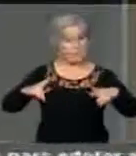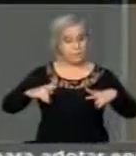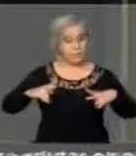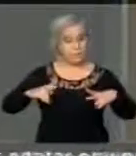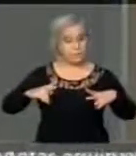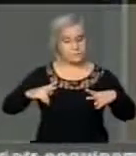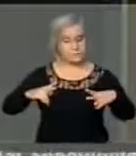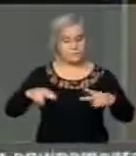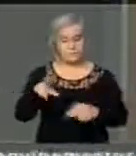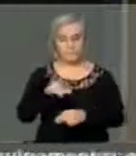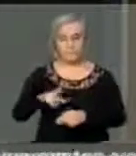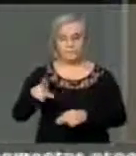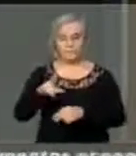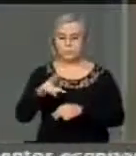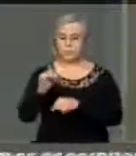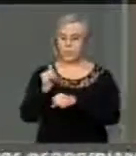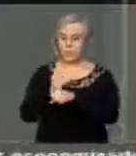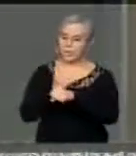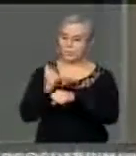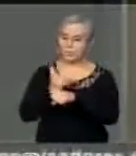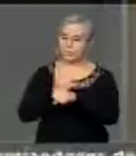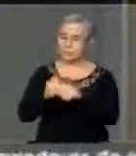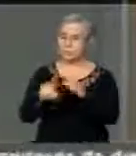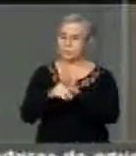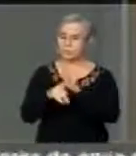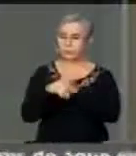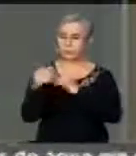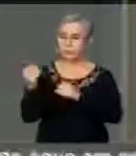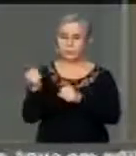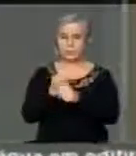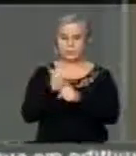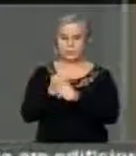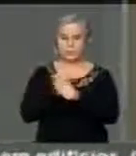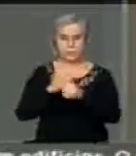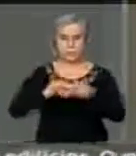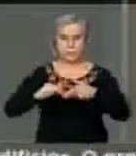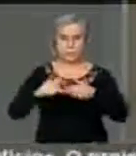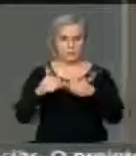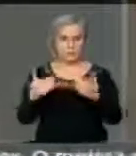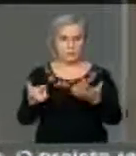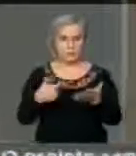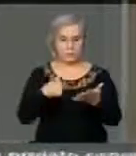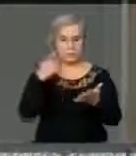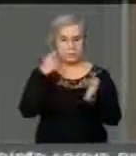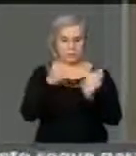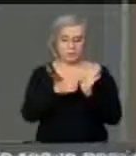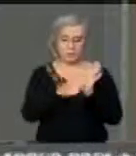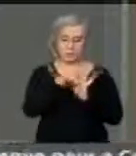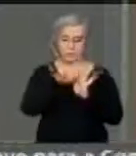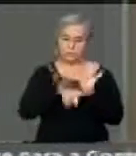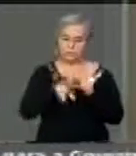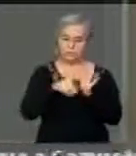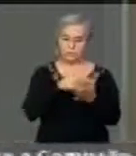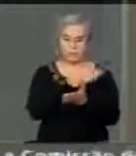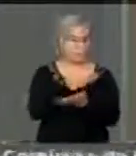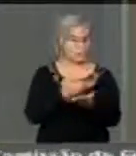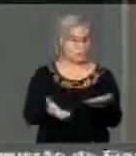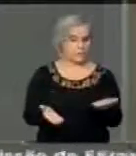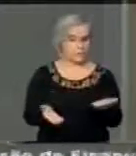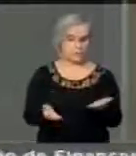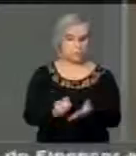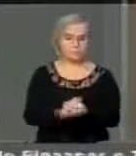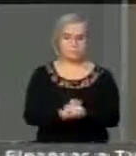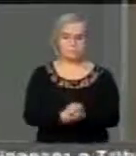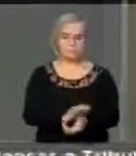usa a estrutura construída e edificada e usará. Eu penso que esse decreto irá cair, até porque direi o